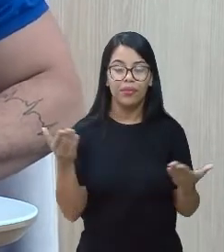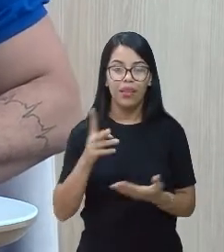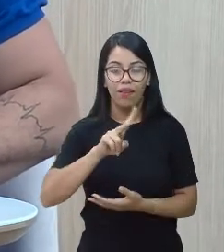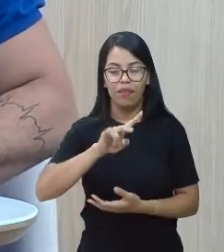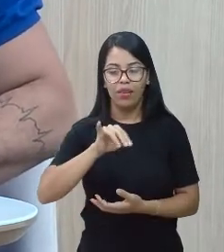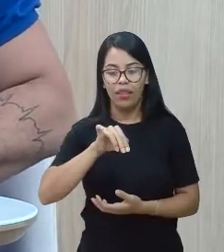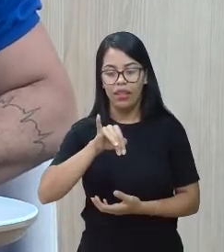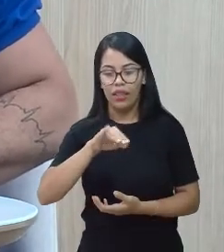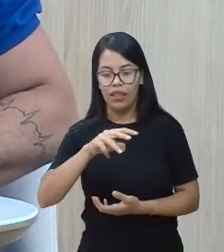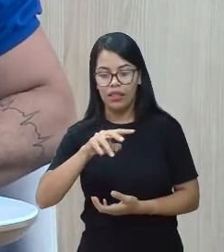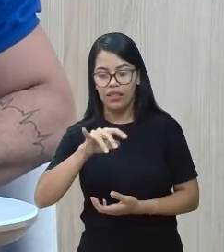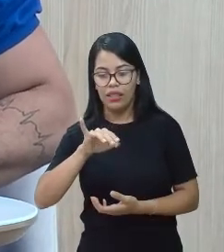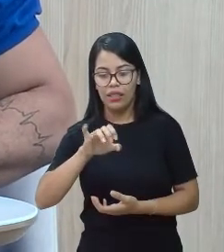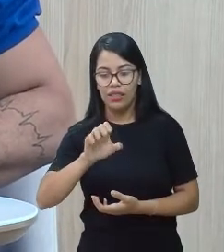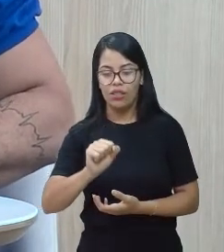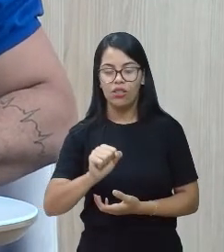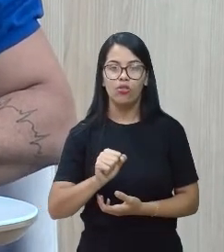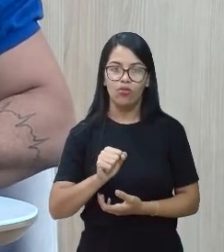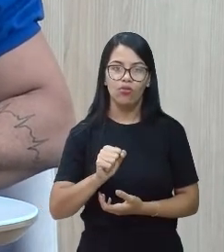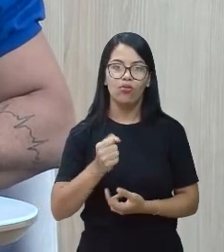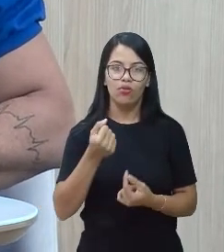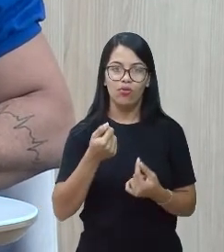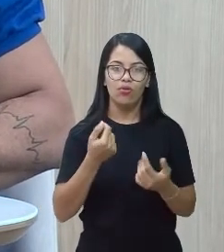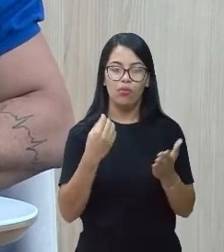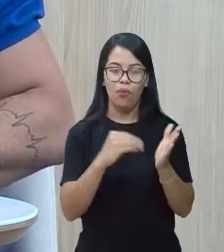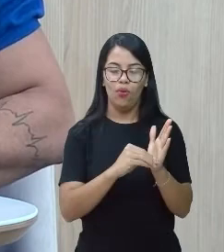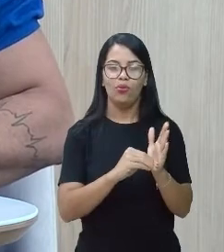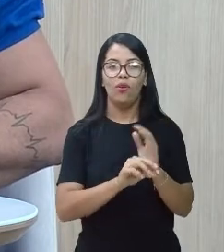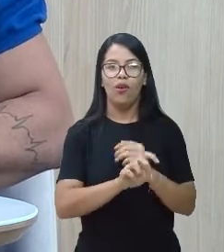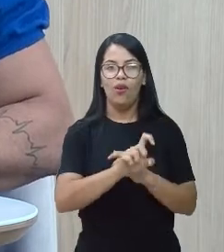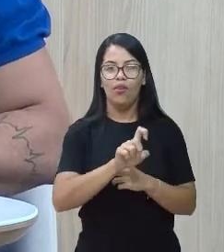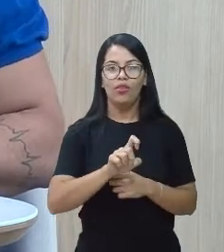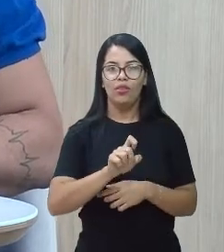Vinícius marcando um X1 aqui, ó.